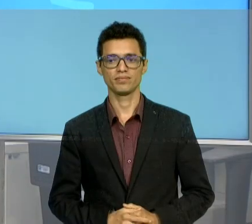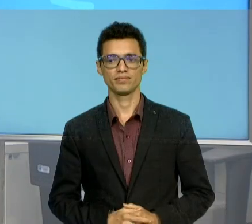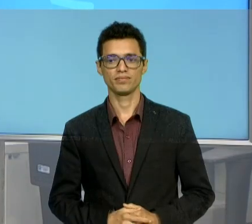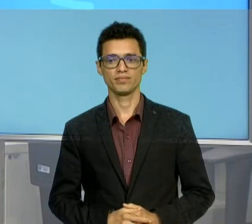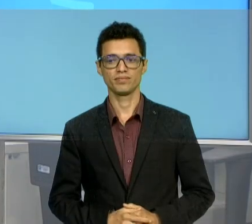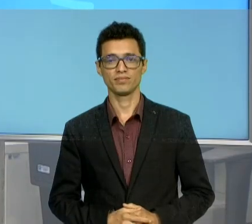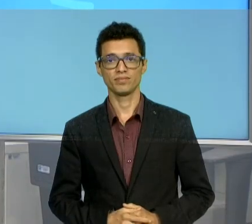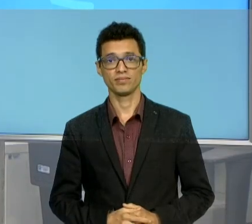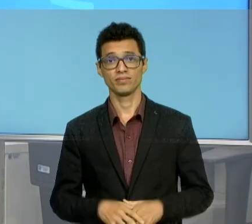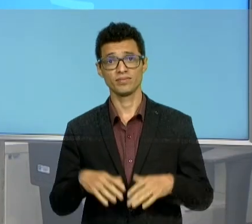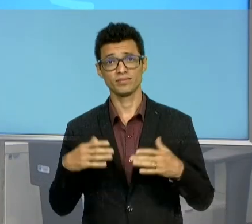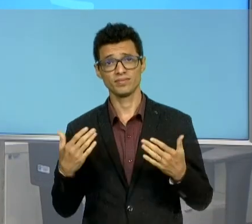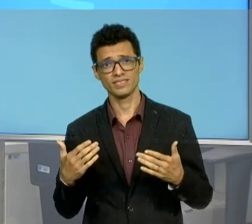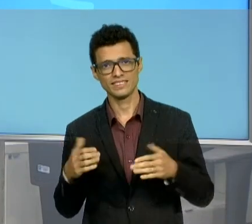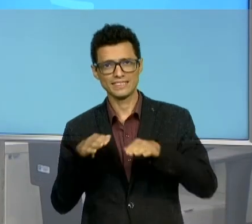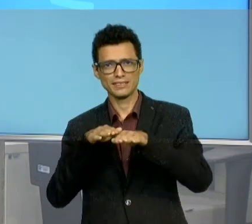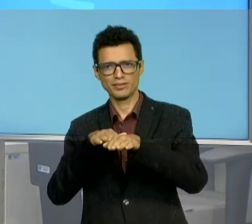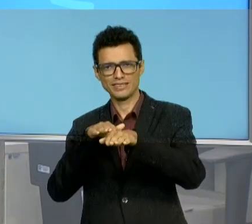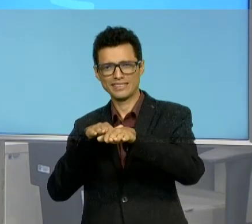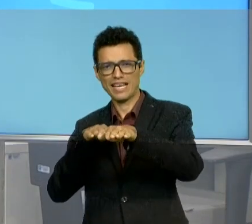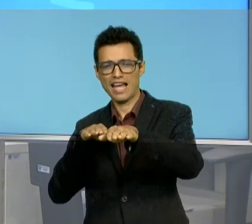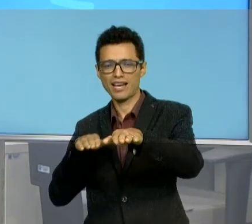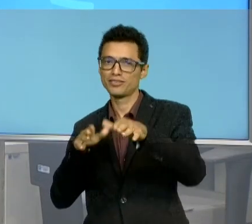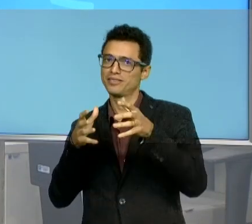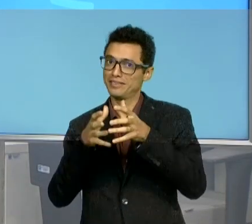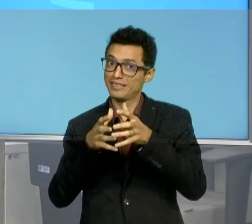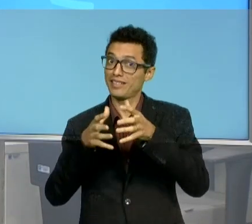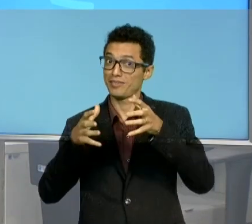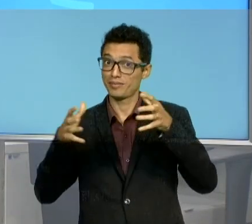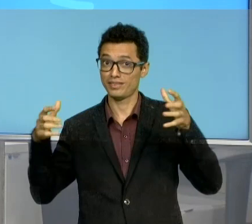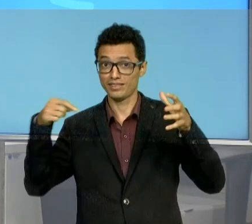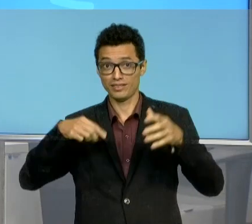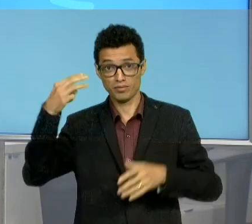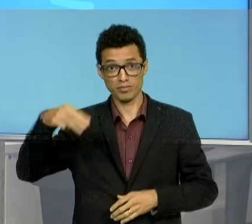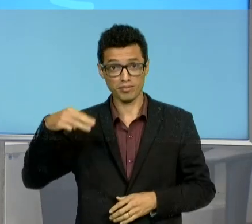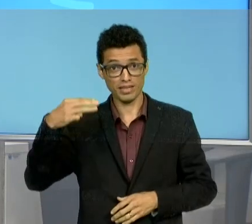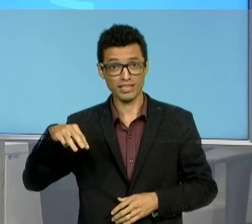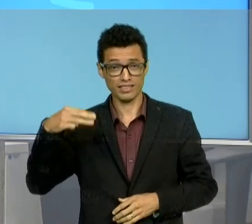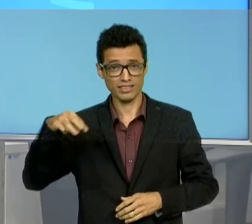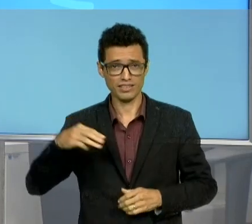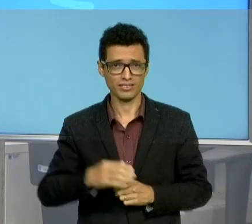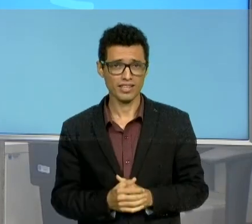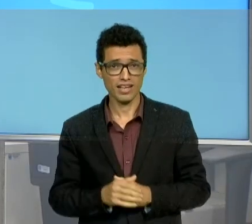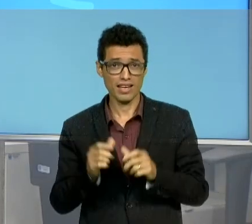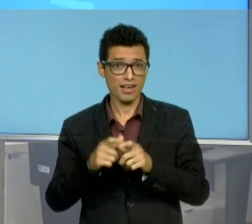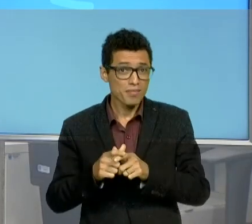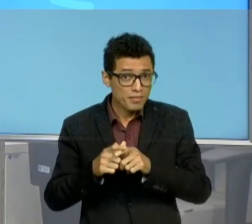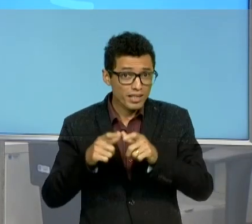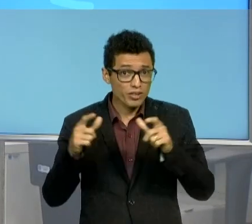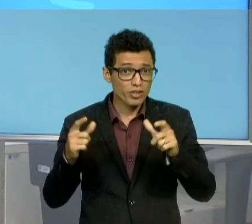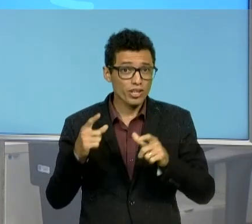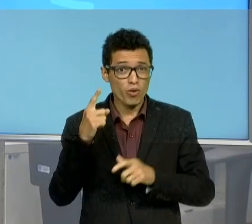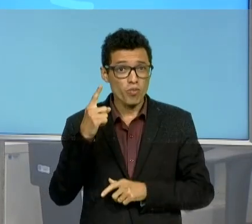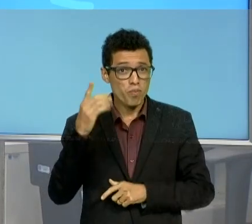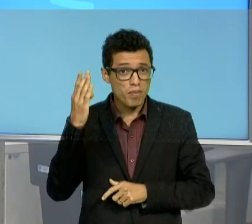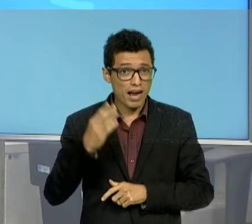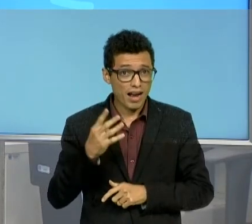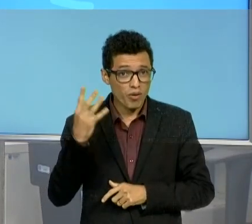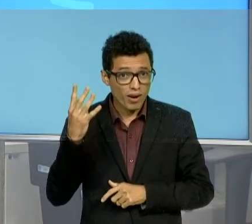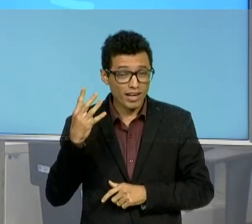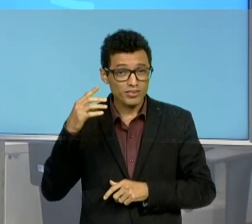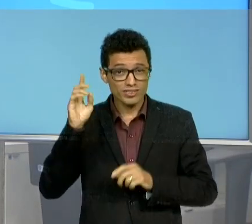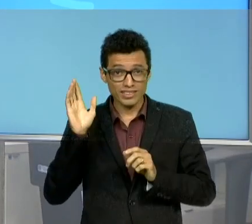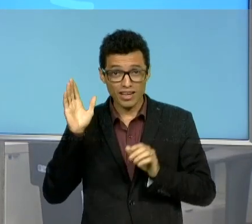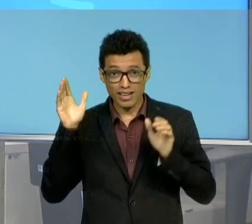A frota de veículos não para de crescer no Maranhão. Um quarto dela está concentrado apenas em São Luís, o que corresponde a cerca